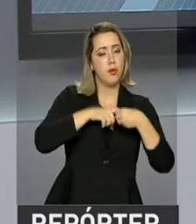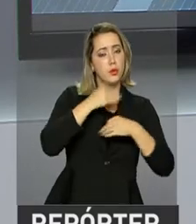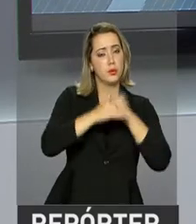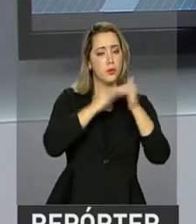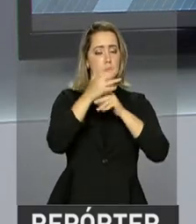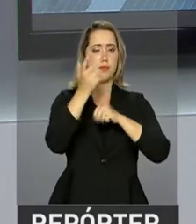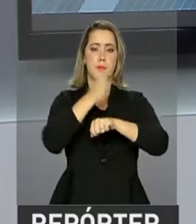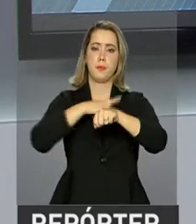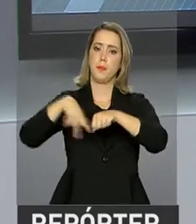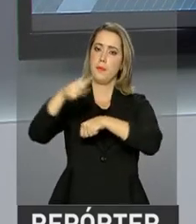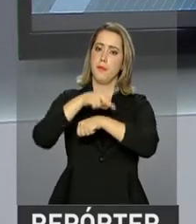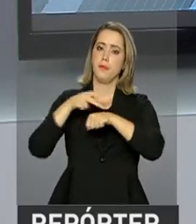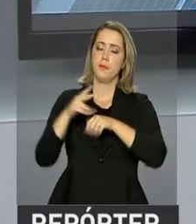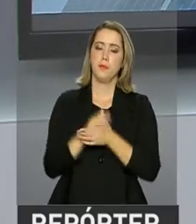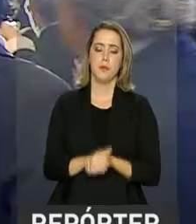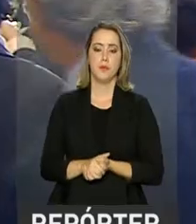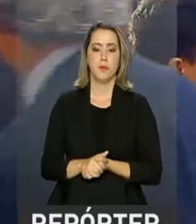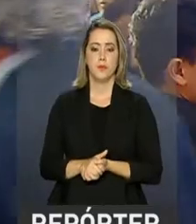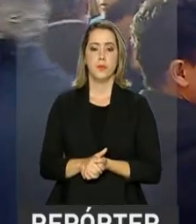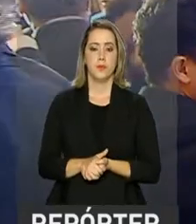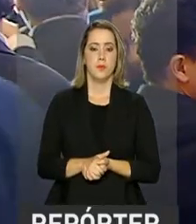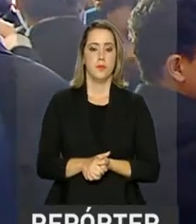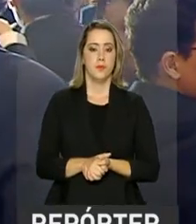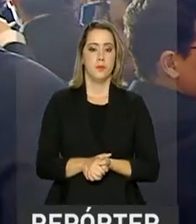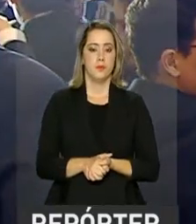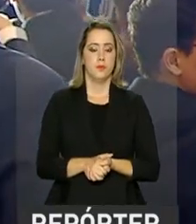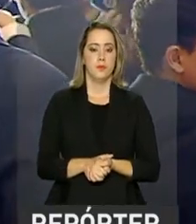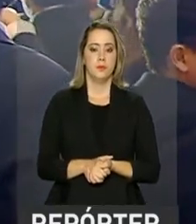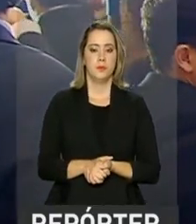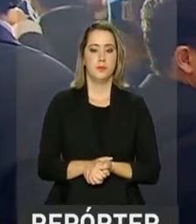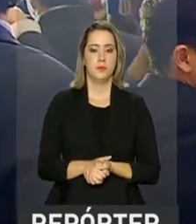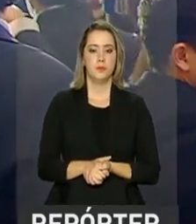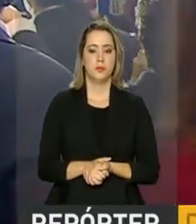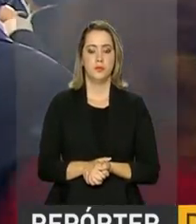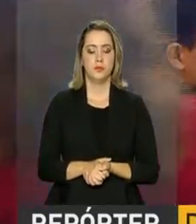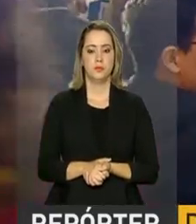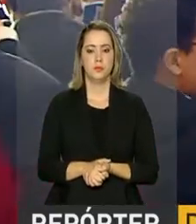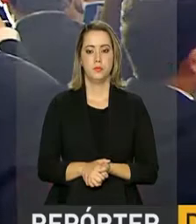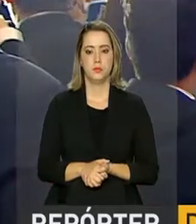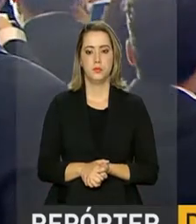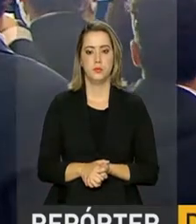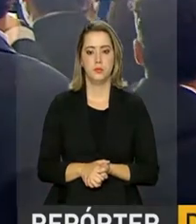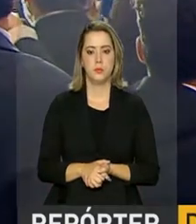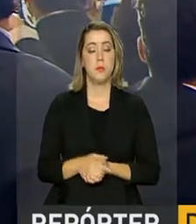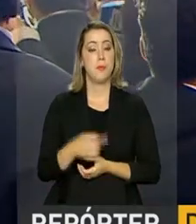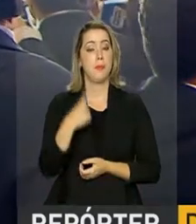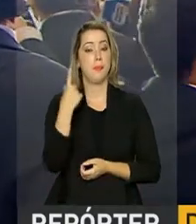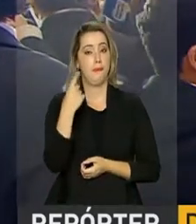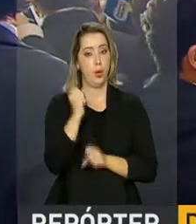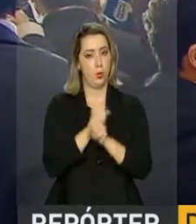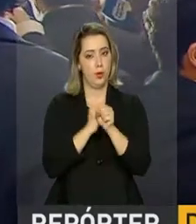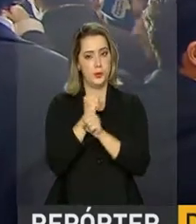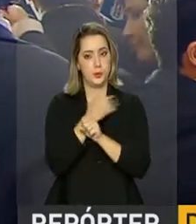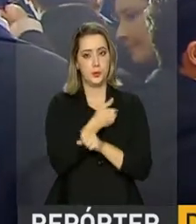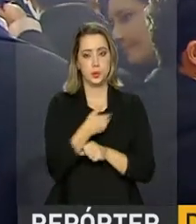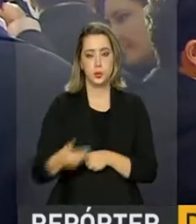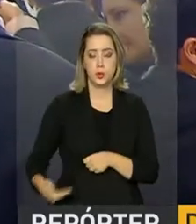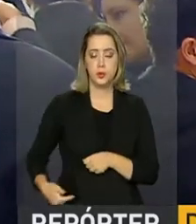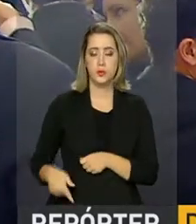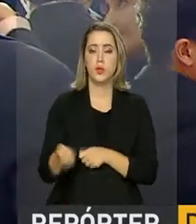do crescimento no país. Em um ano, o governo conseguiu controlar a